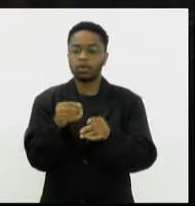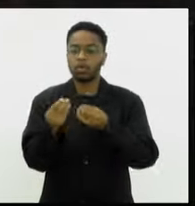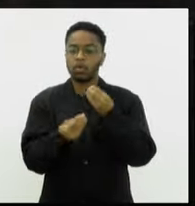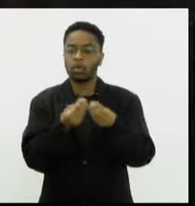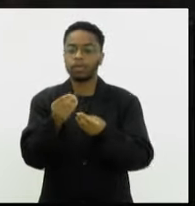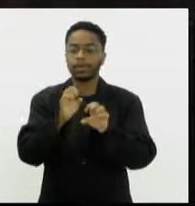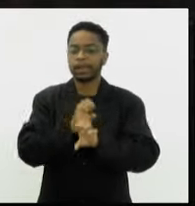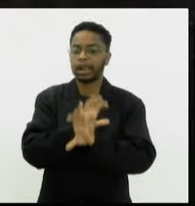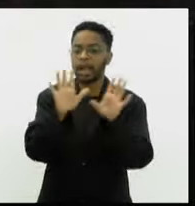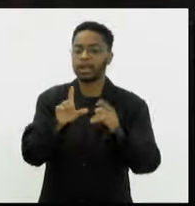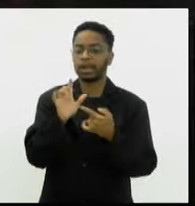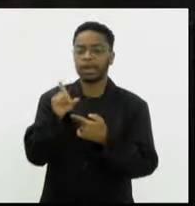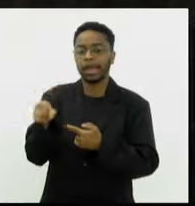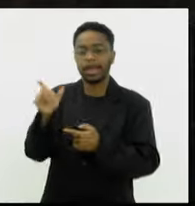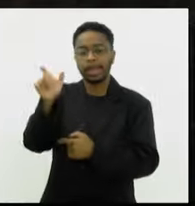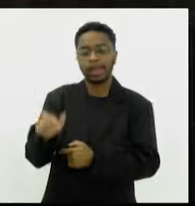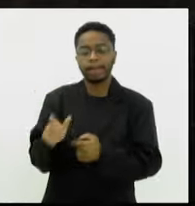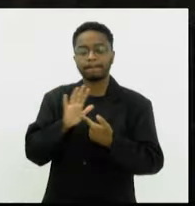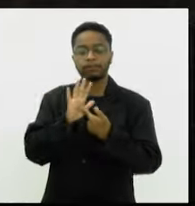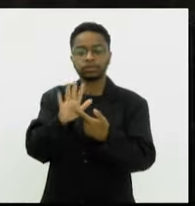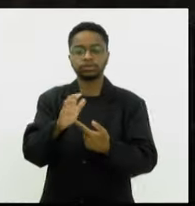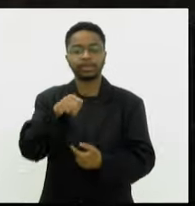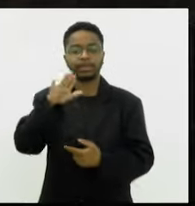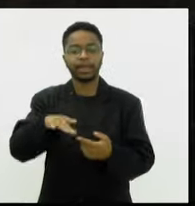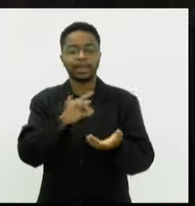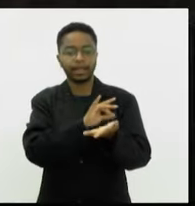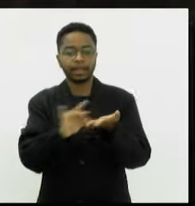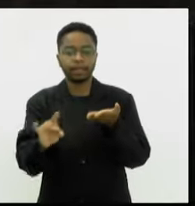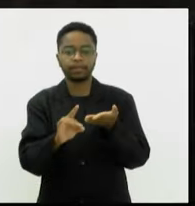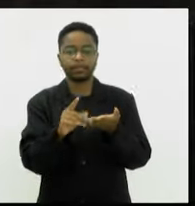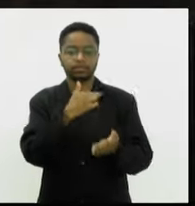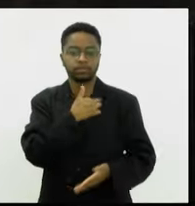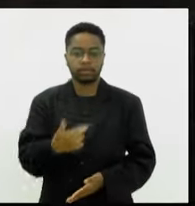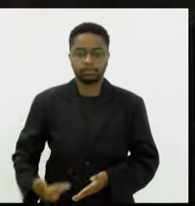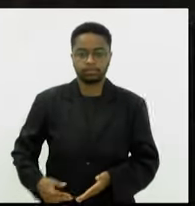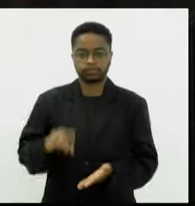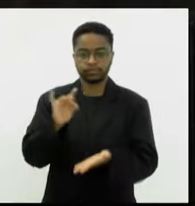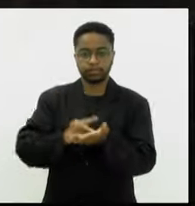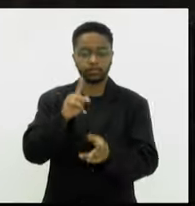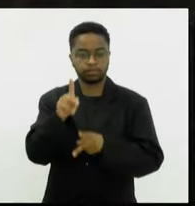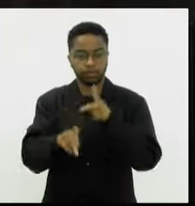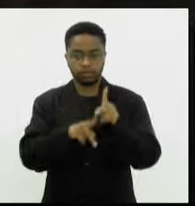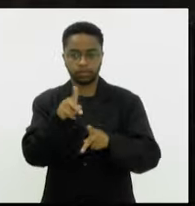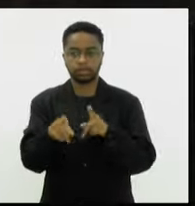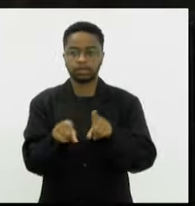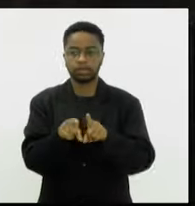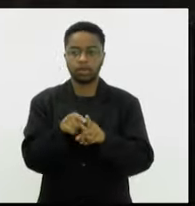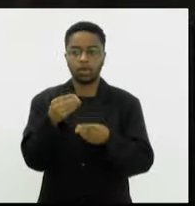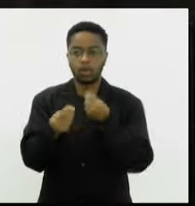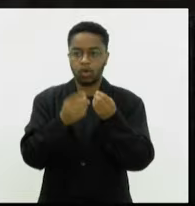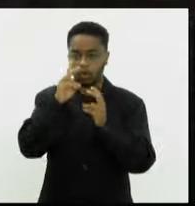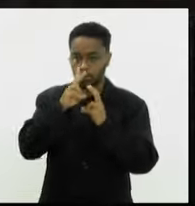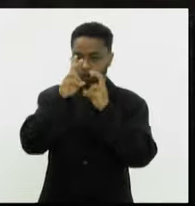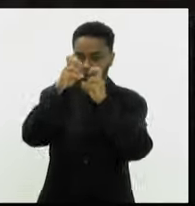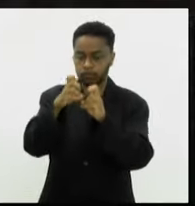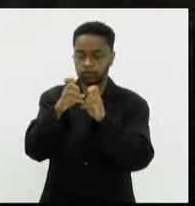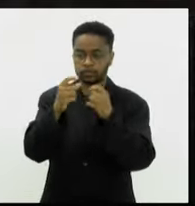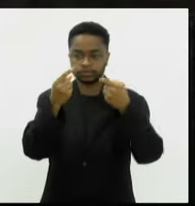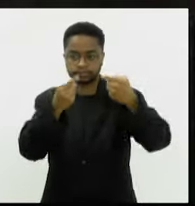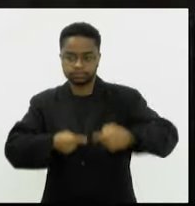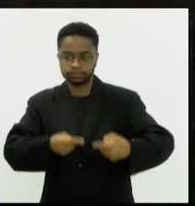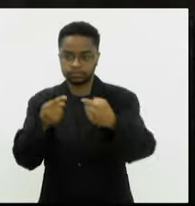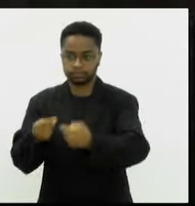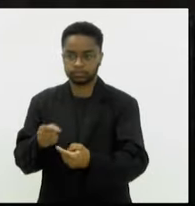ela identificava os inimigos de uma república verdadeiramente popular e a força que empregava no combate a